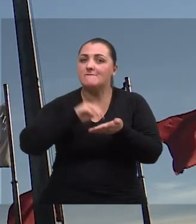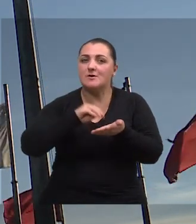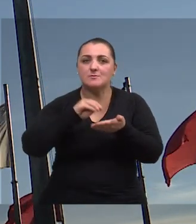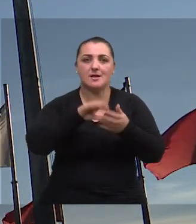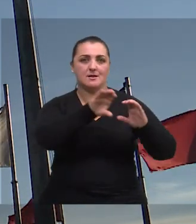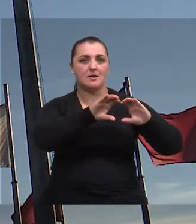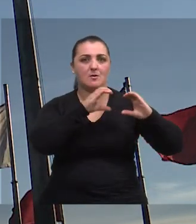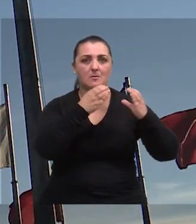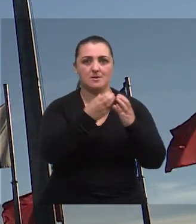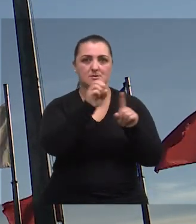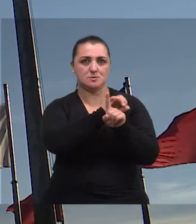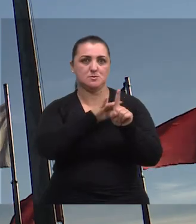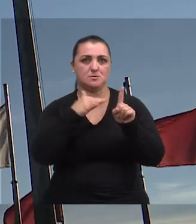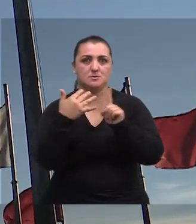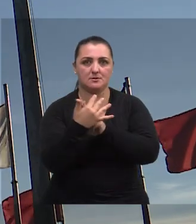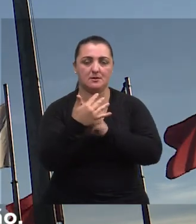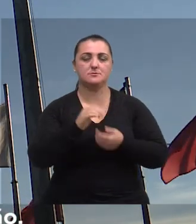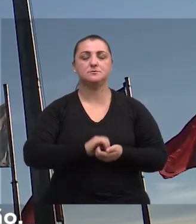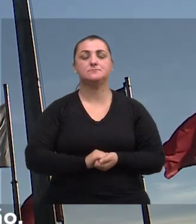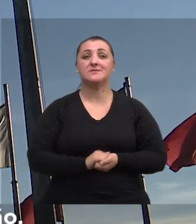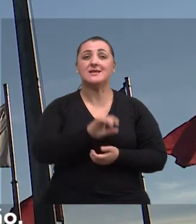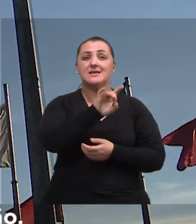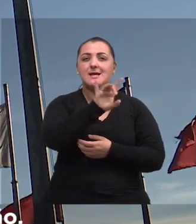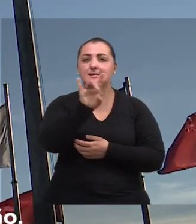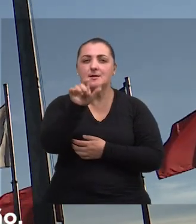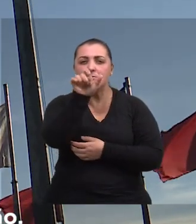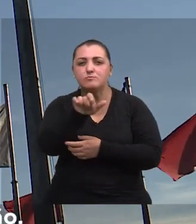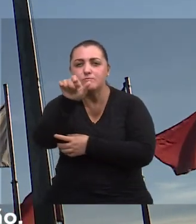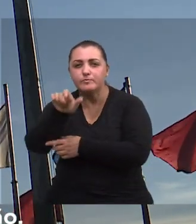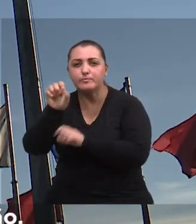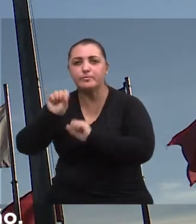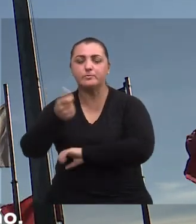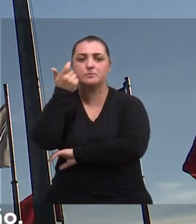a comunidade, para a sociedade, em que